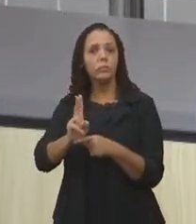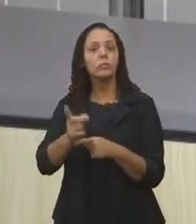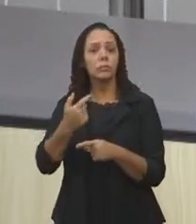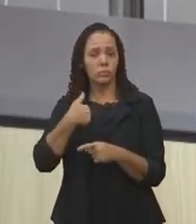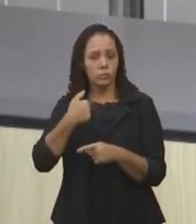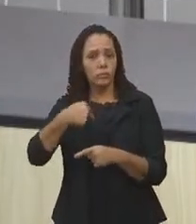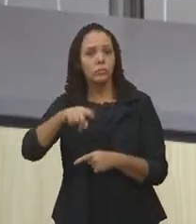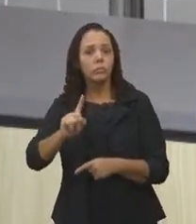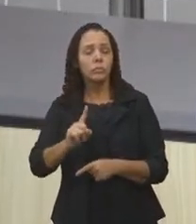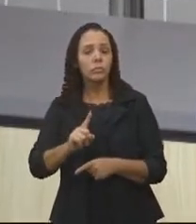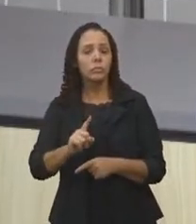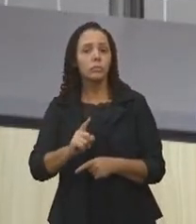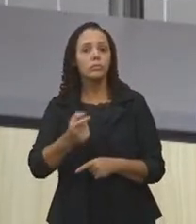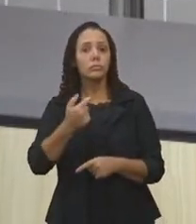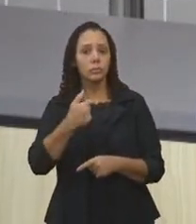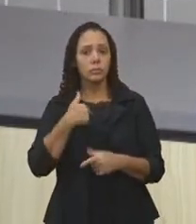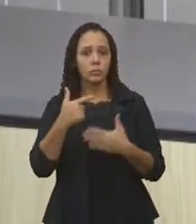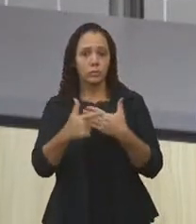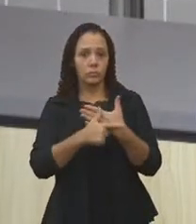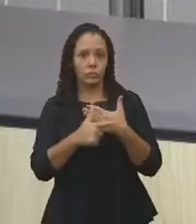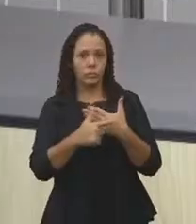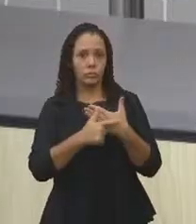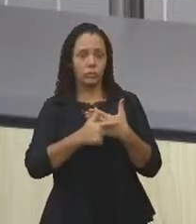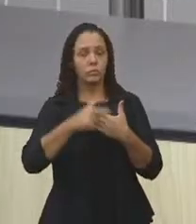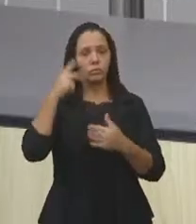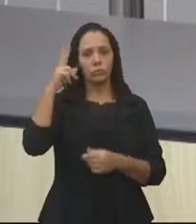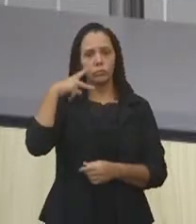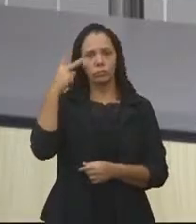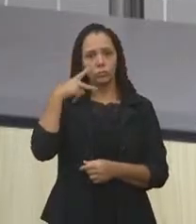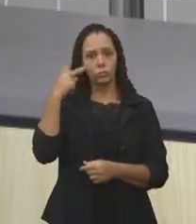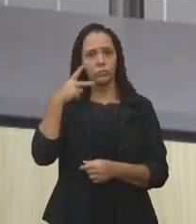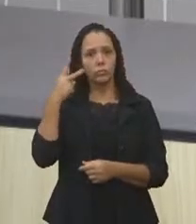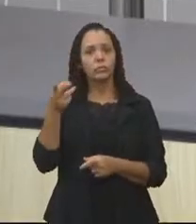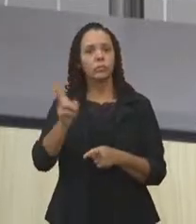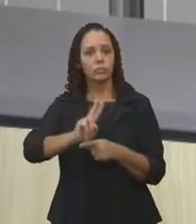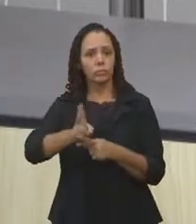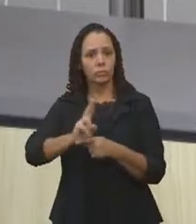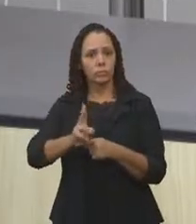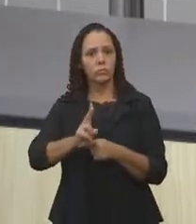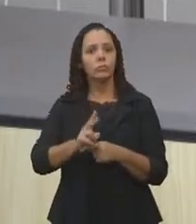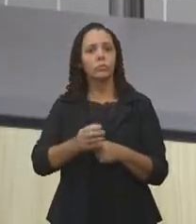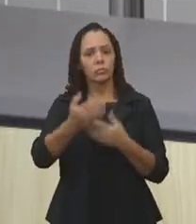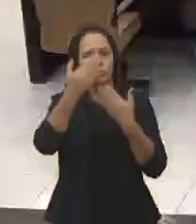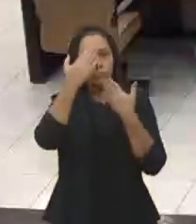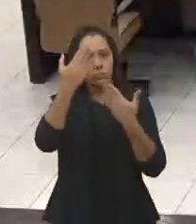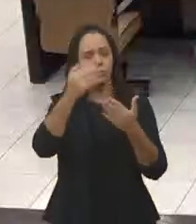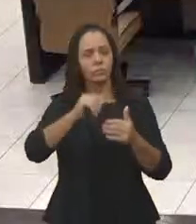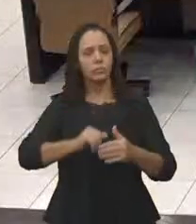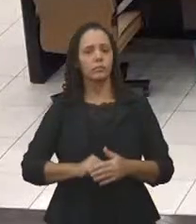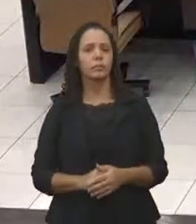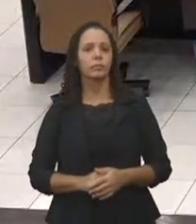fiz. E estou dentro do meu papel como vereador, cobrar e fiscalizar. Obrigado.